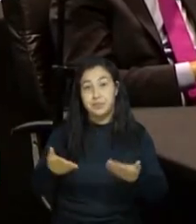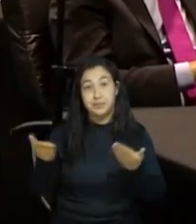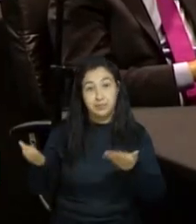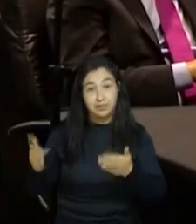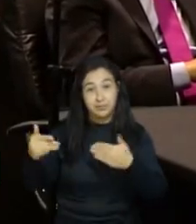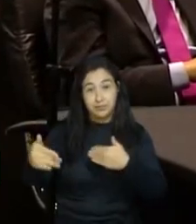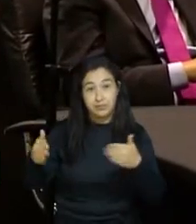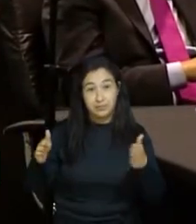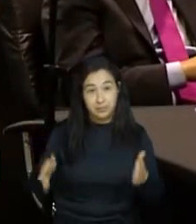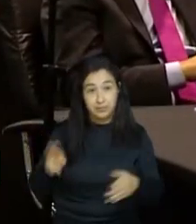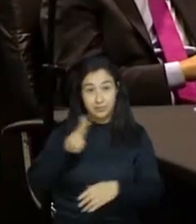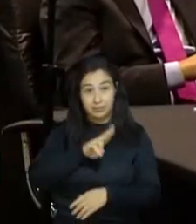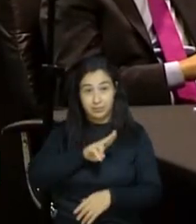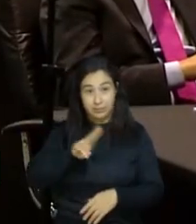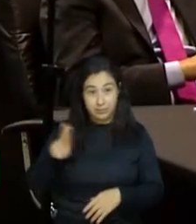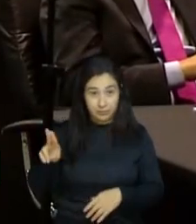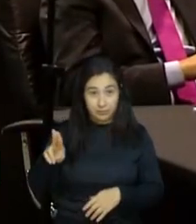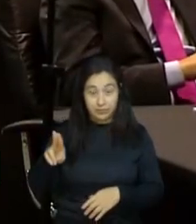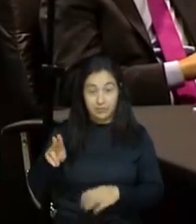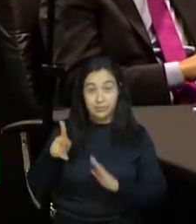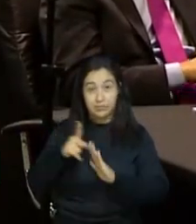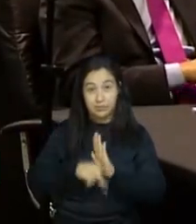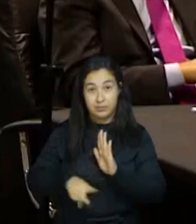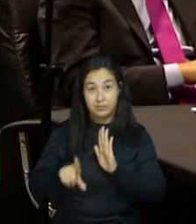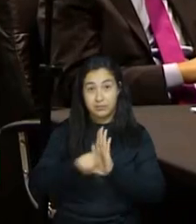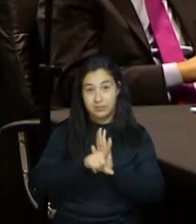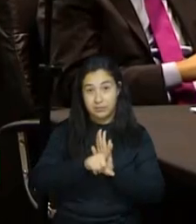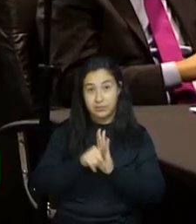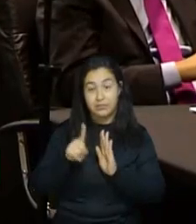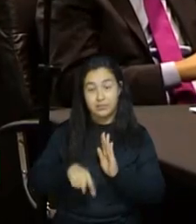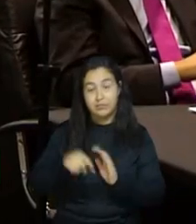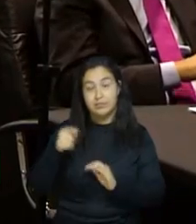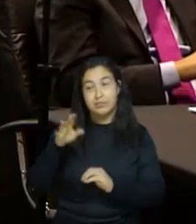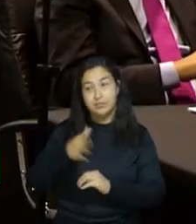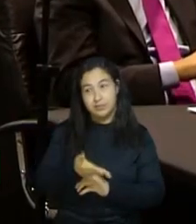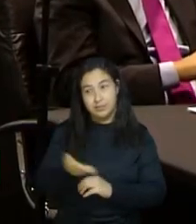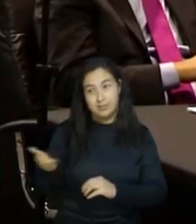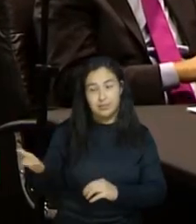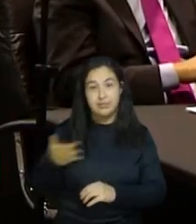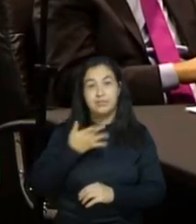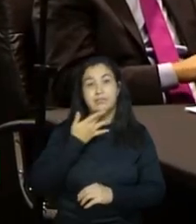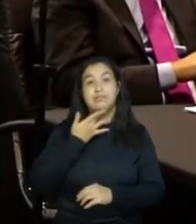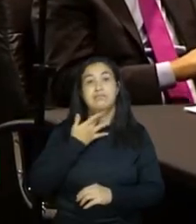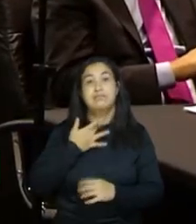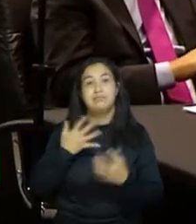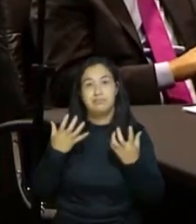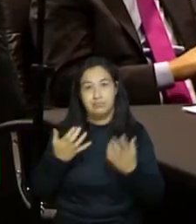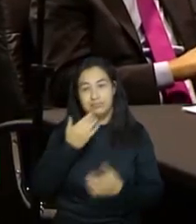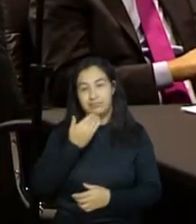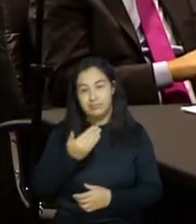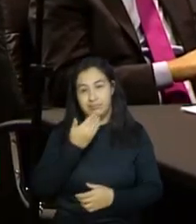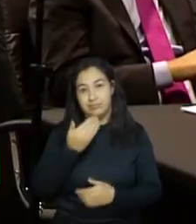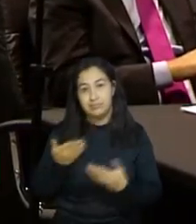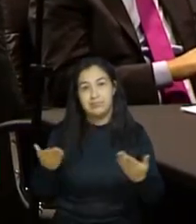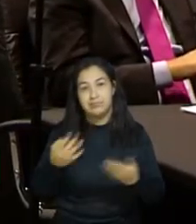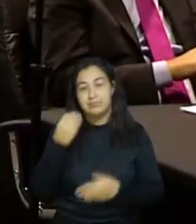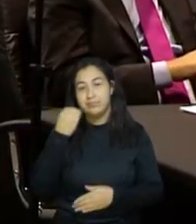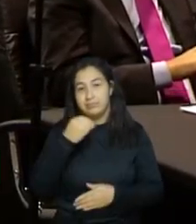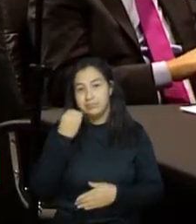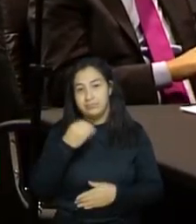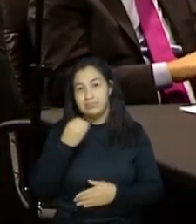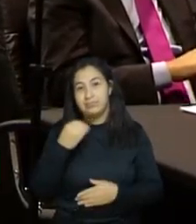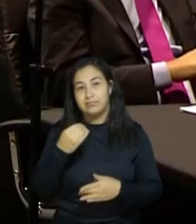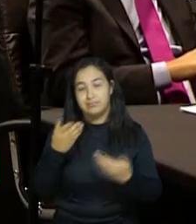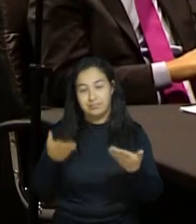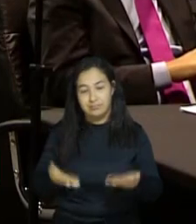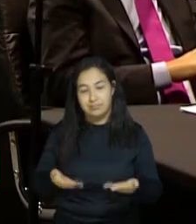aqui por esse projeto de lei, era um sonho antigo da comunidade que vira realidade. Então, aproveito essa sessão itinerante aqui em